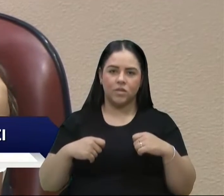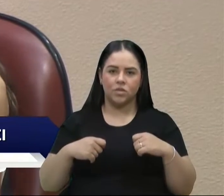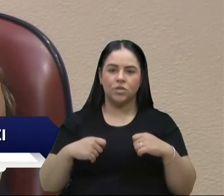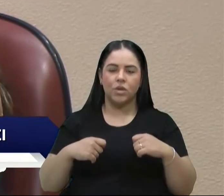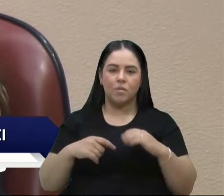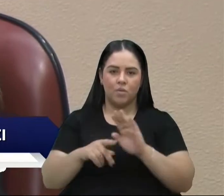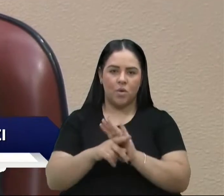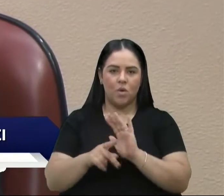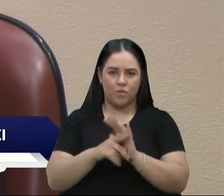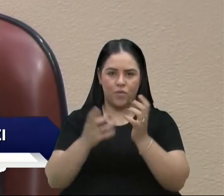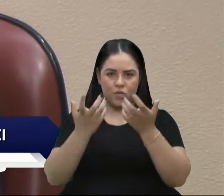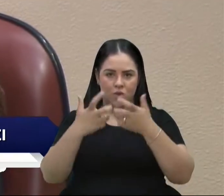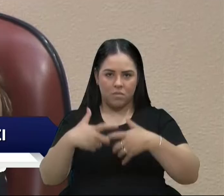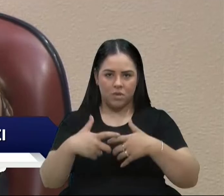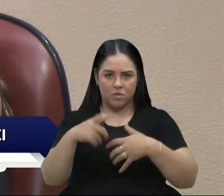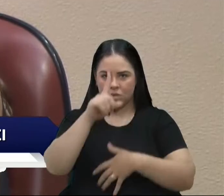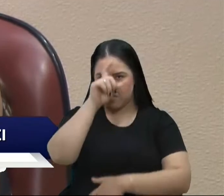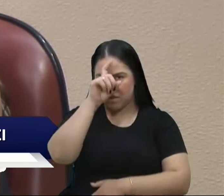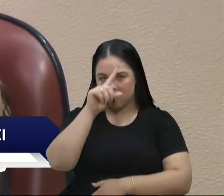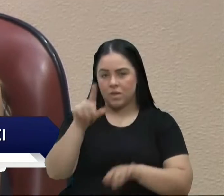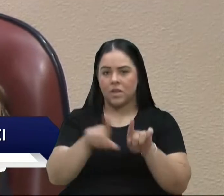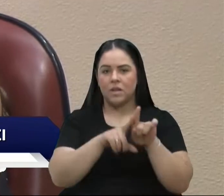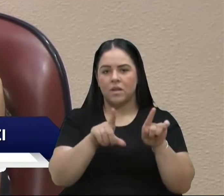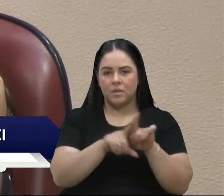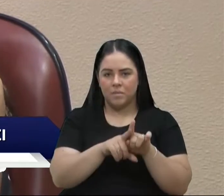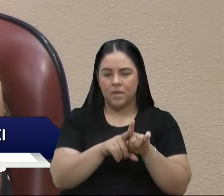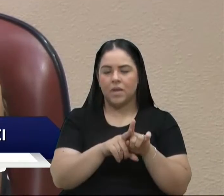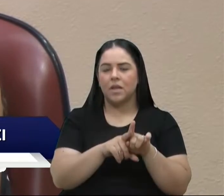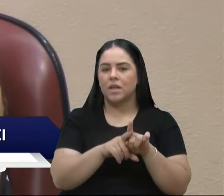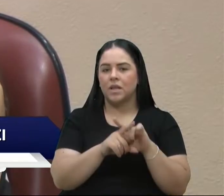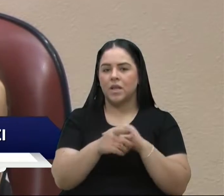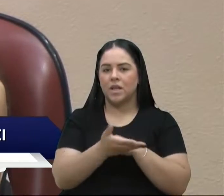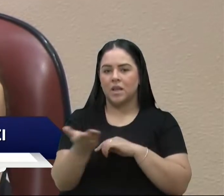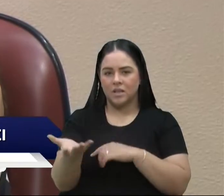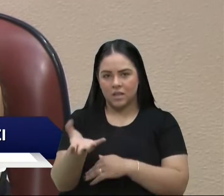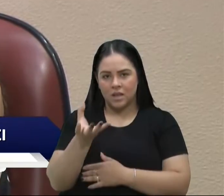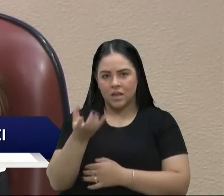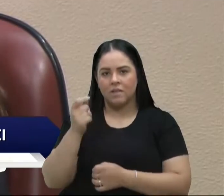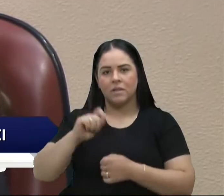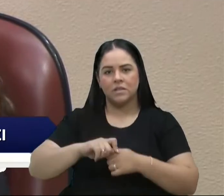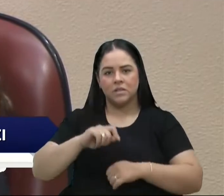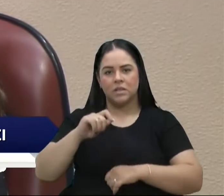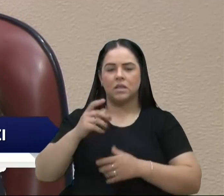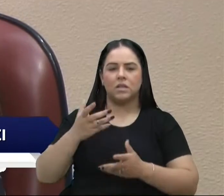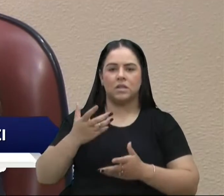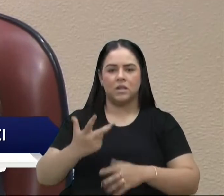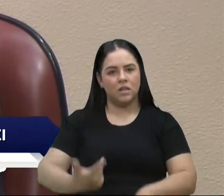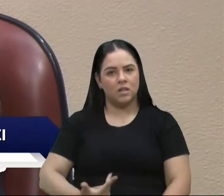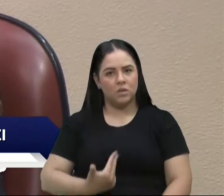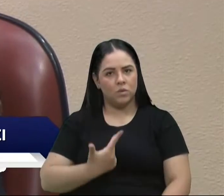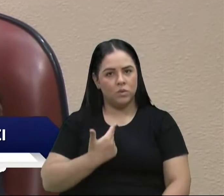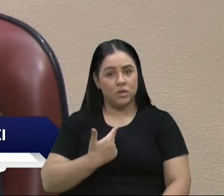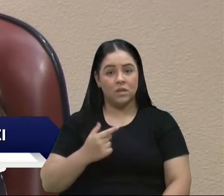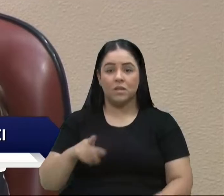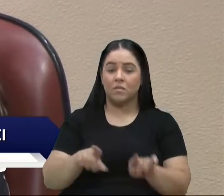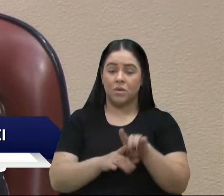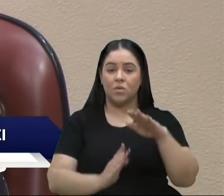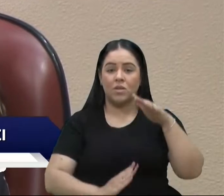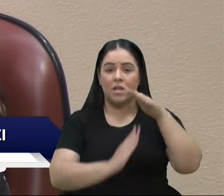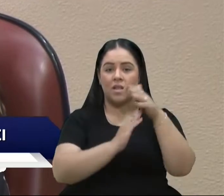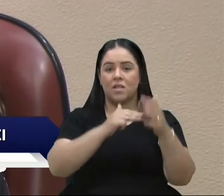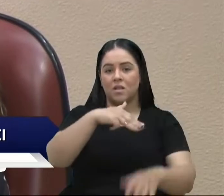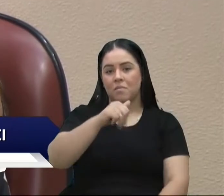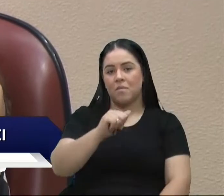hospitais, disposição por parte dos hospitais em realizar esses procedimentos, e teto MAC, que é